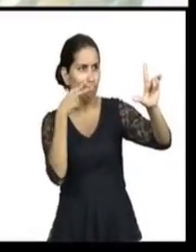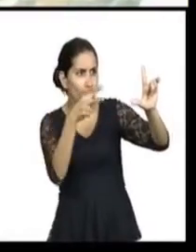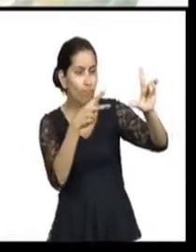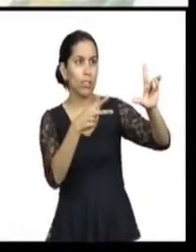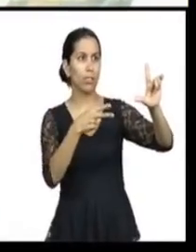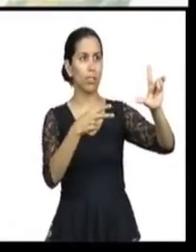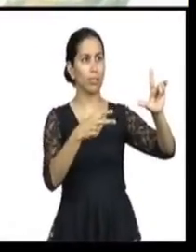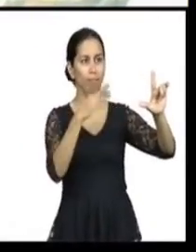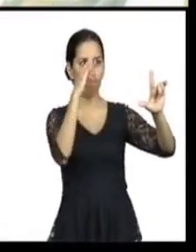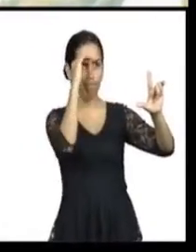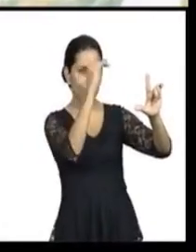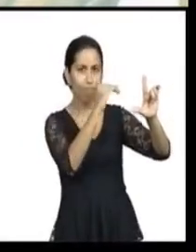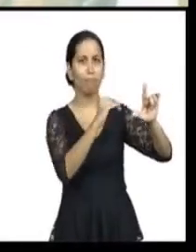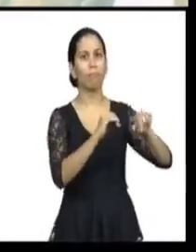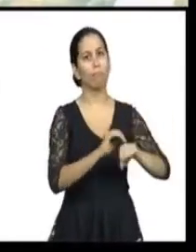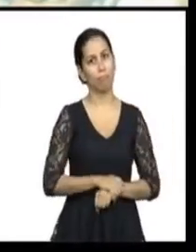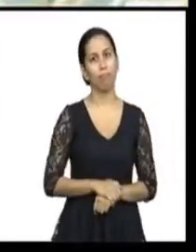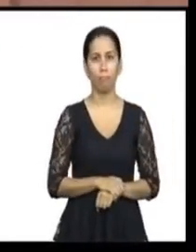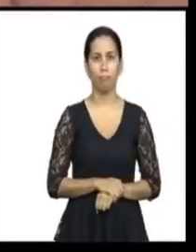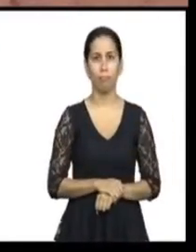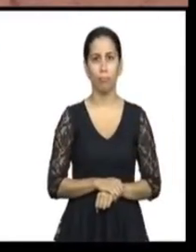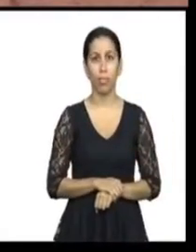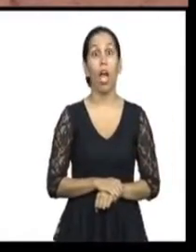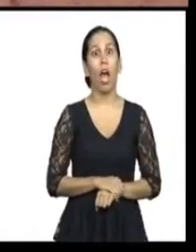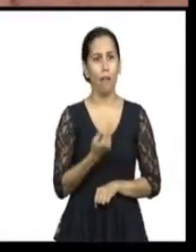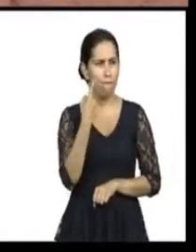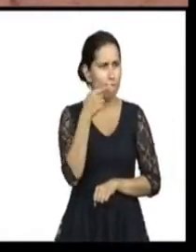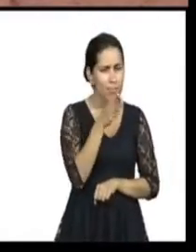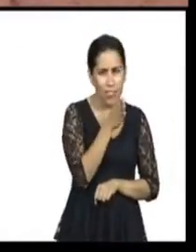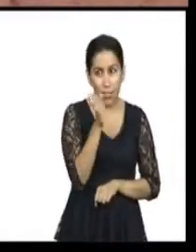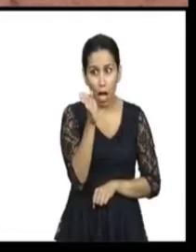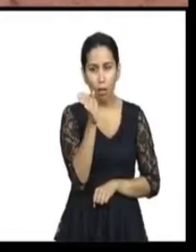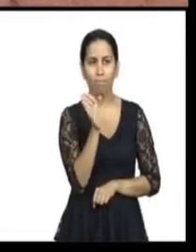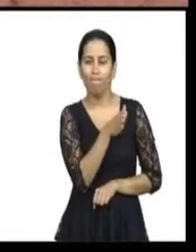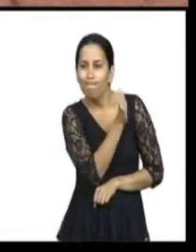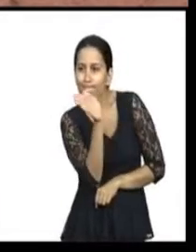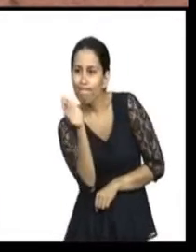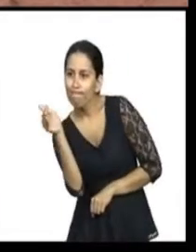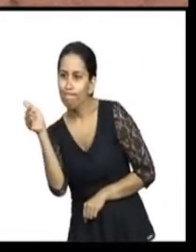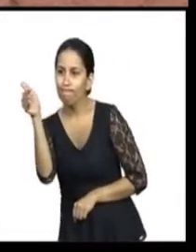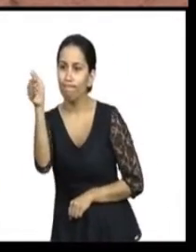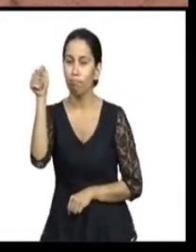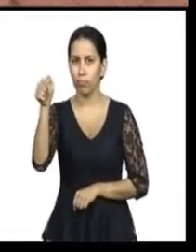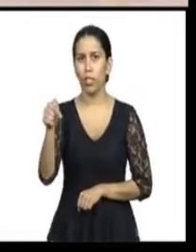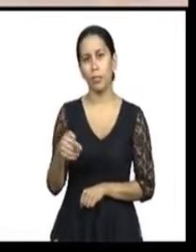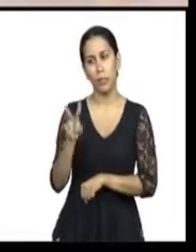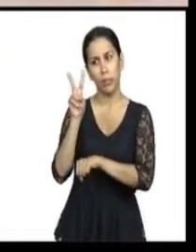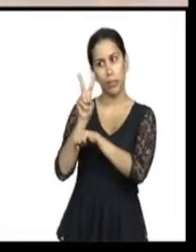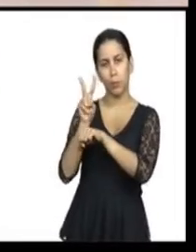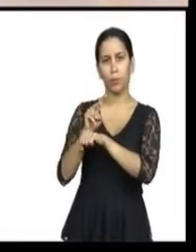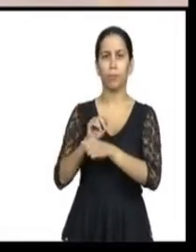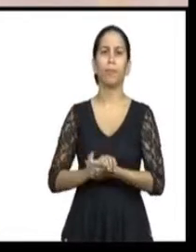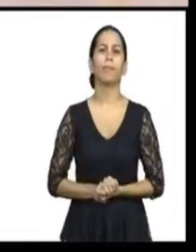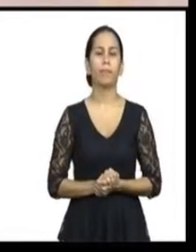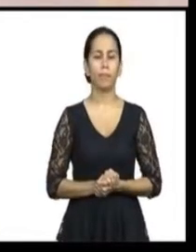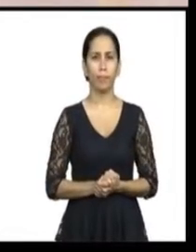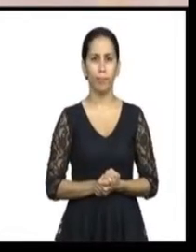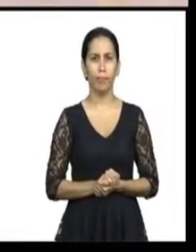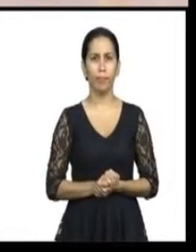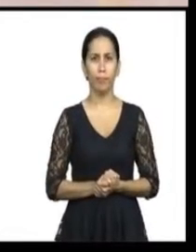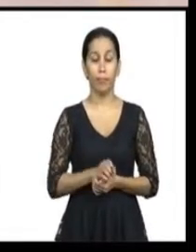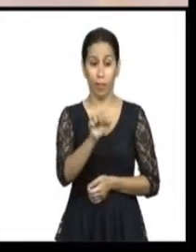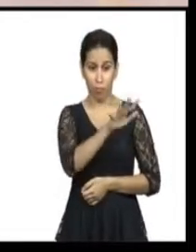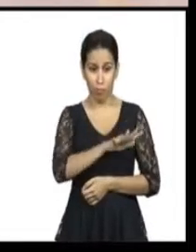pare, observe e aí então entre em uma nova via com segurança. A mina de superfície possui